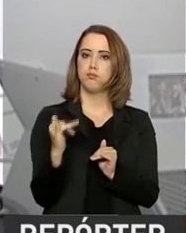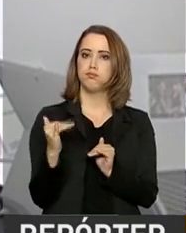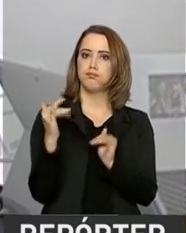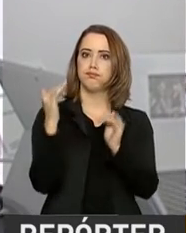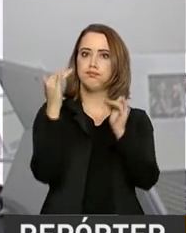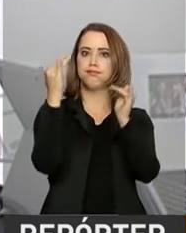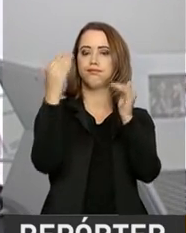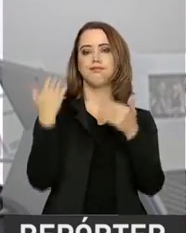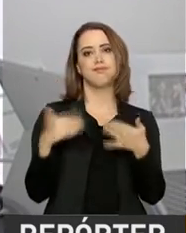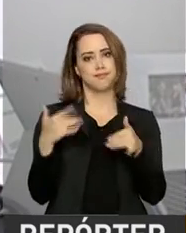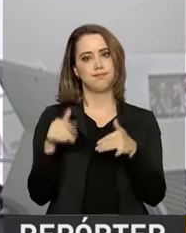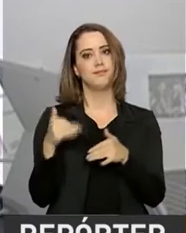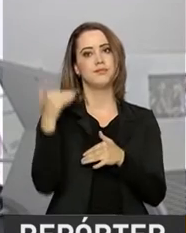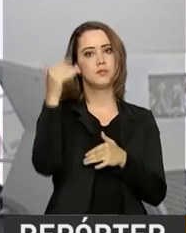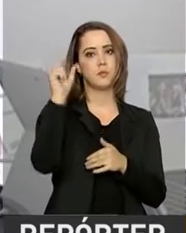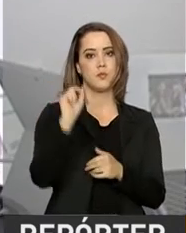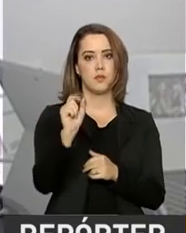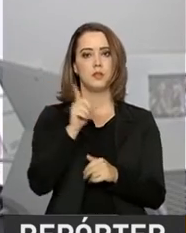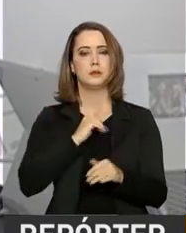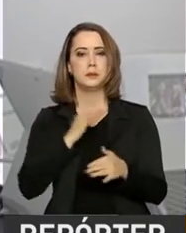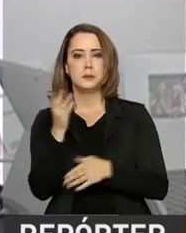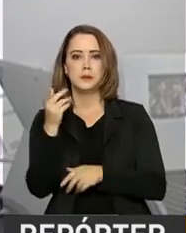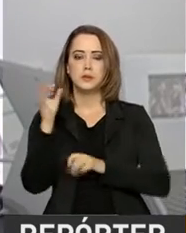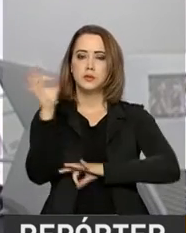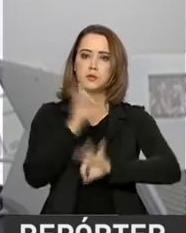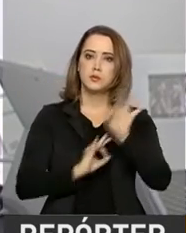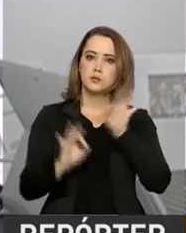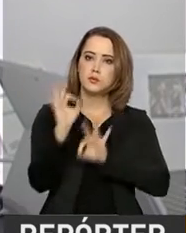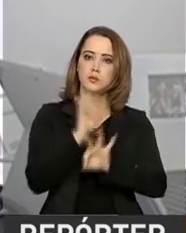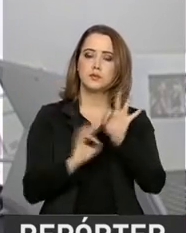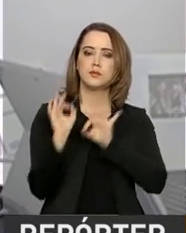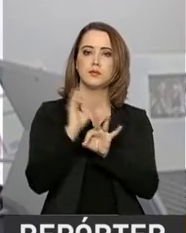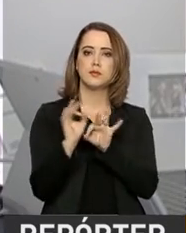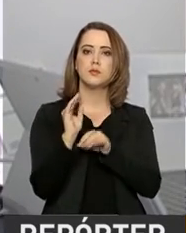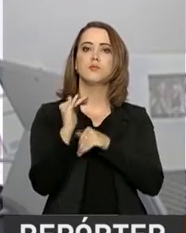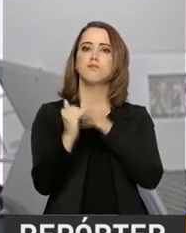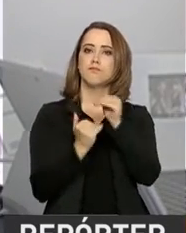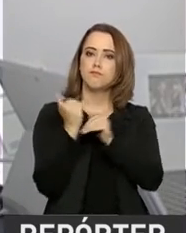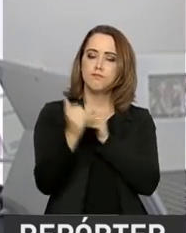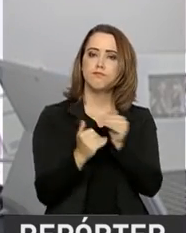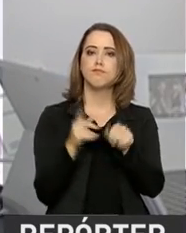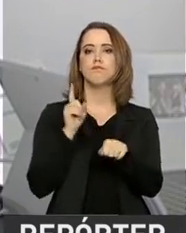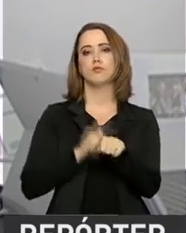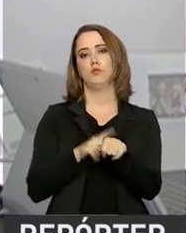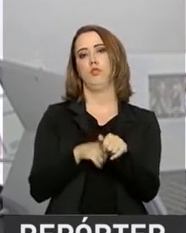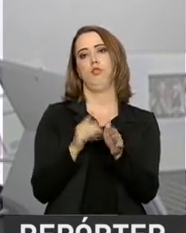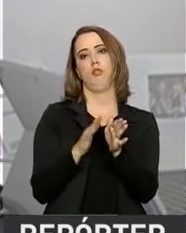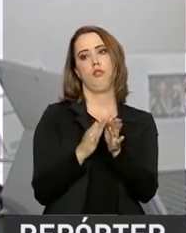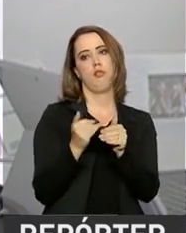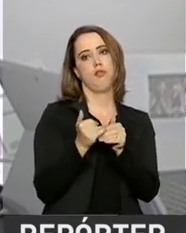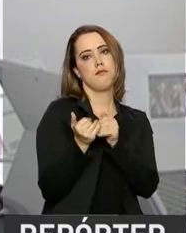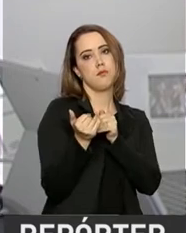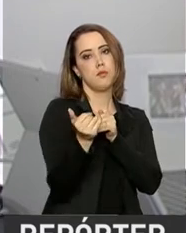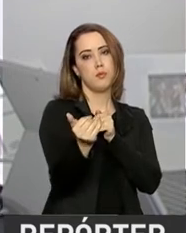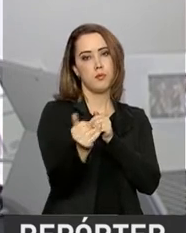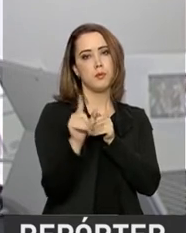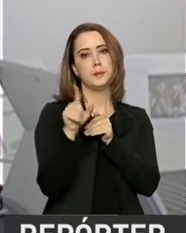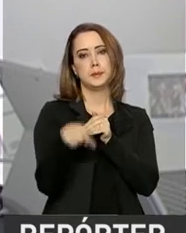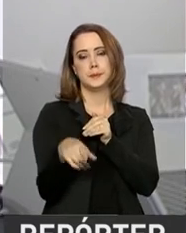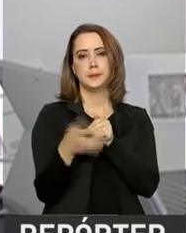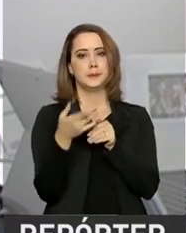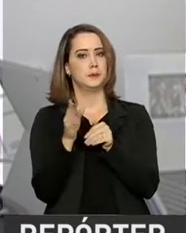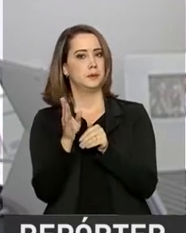trabalho de fermentação de cozimento um leva muito mais tempo normalmente com ingredientes mais